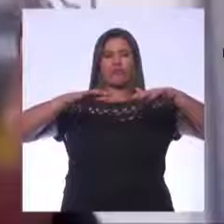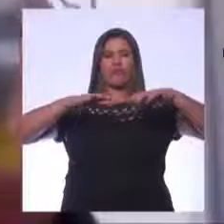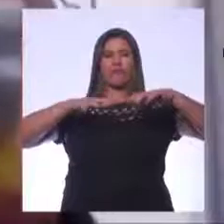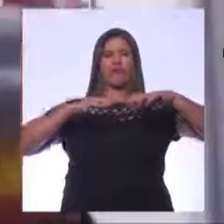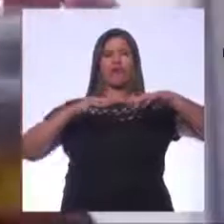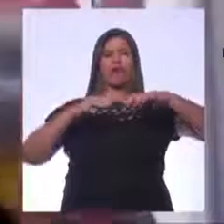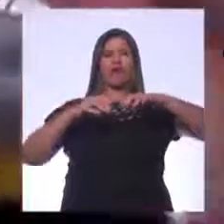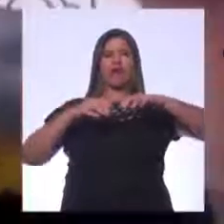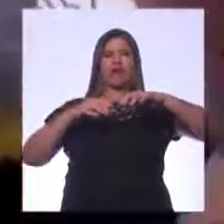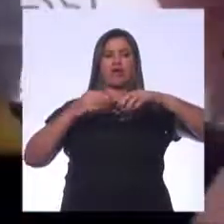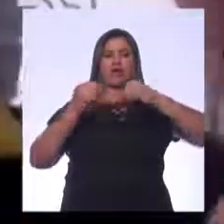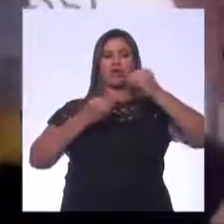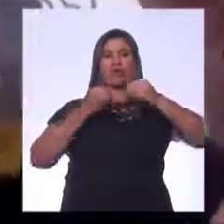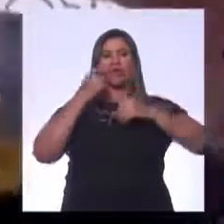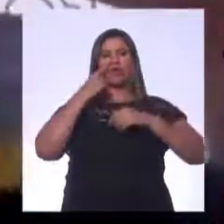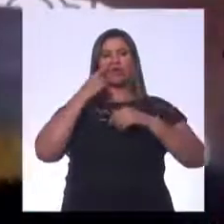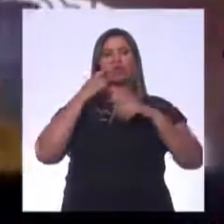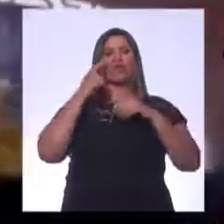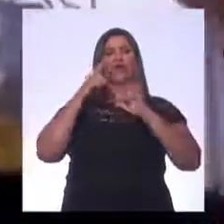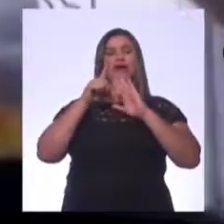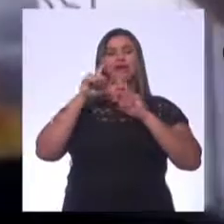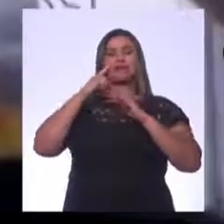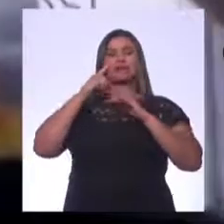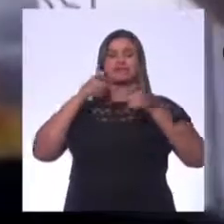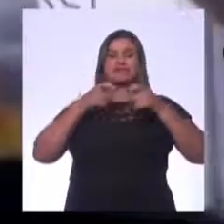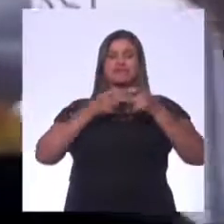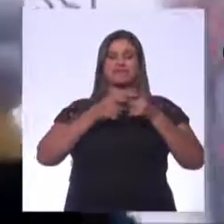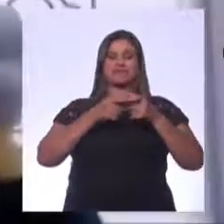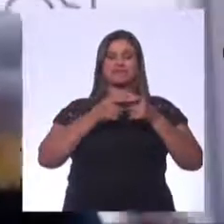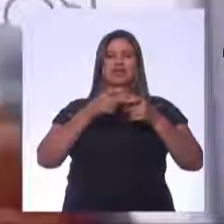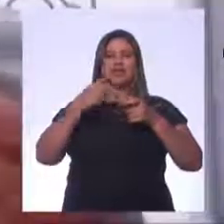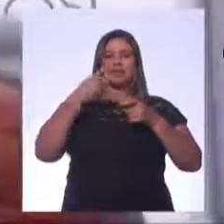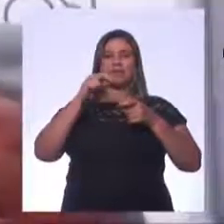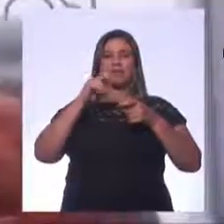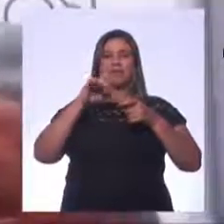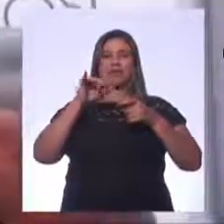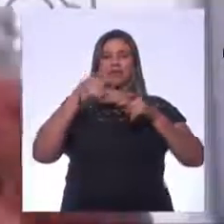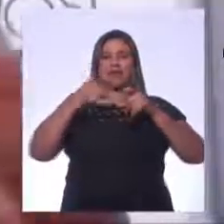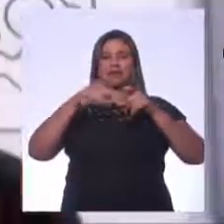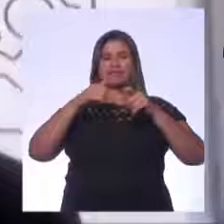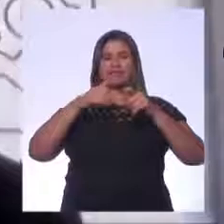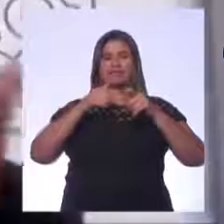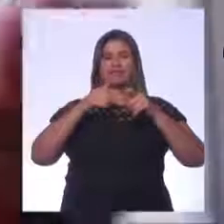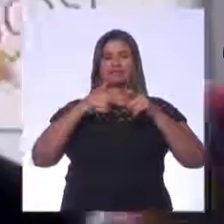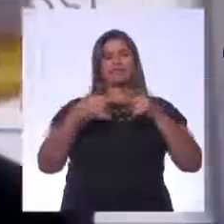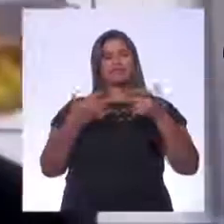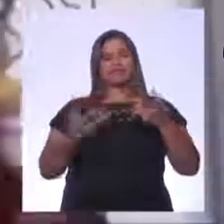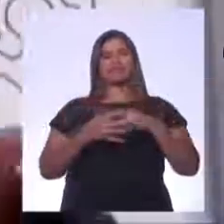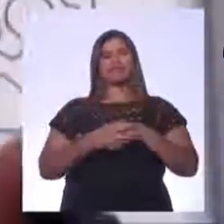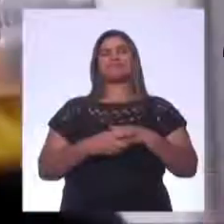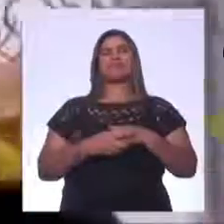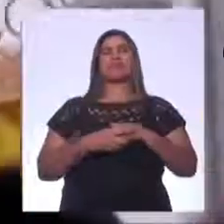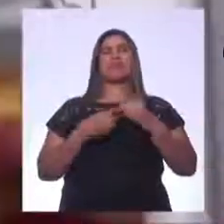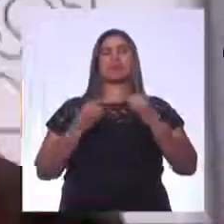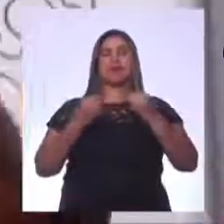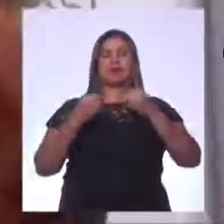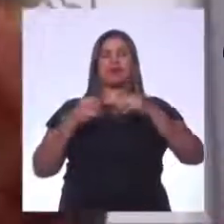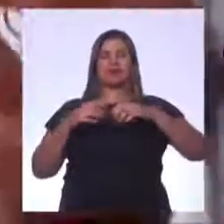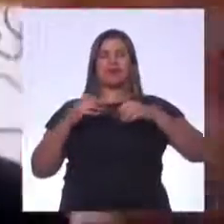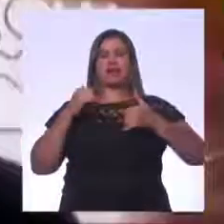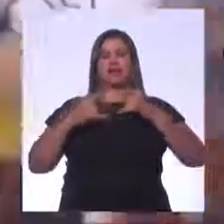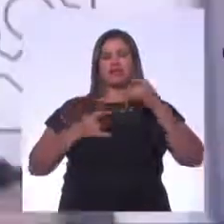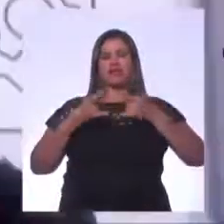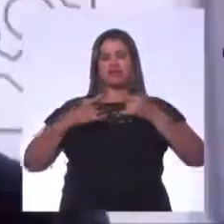ande. Mas vejam, o que foi colocado aqui? Um circuito elétrico para fazer com que o robô